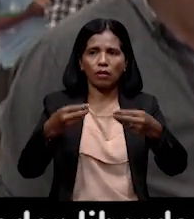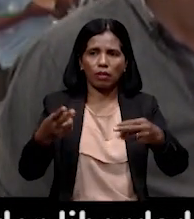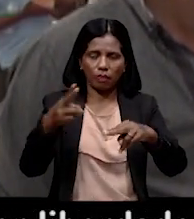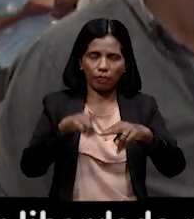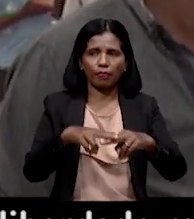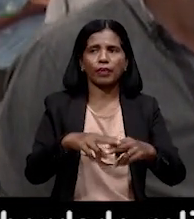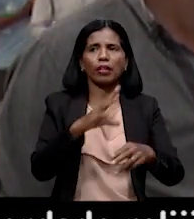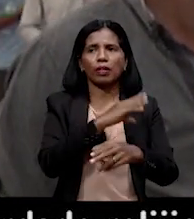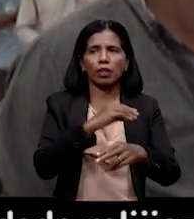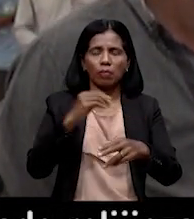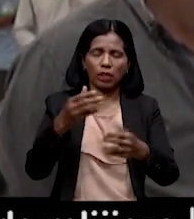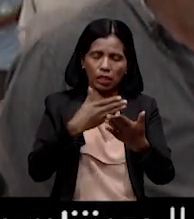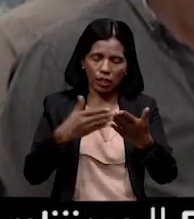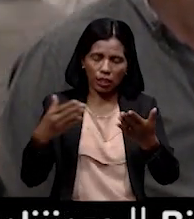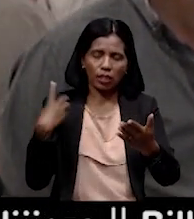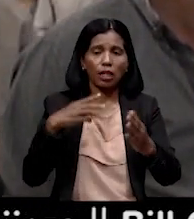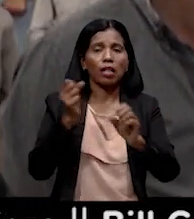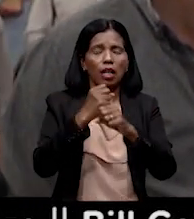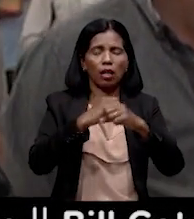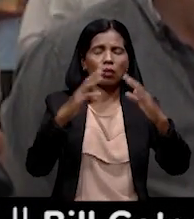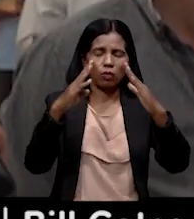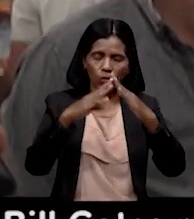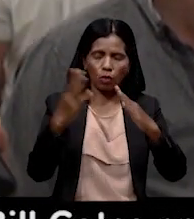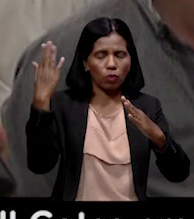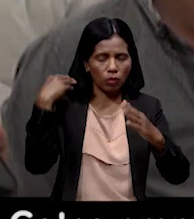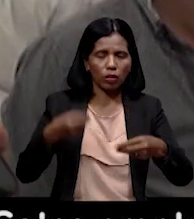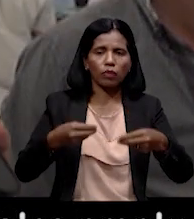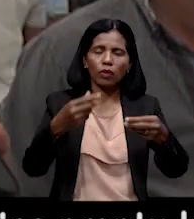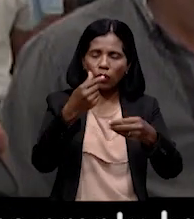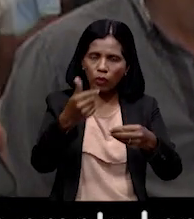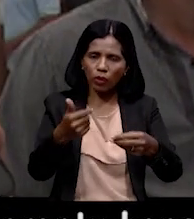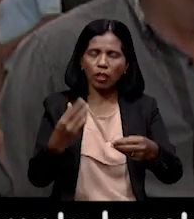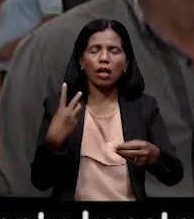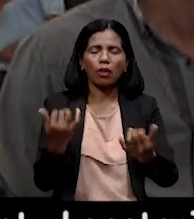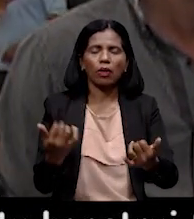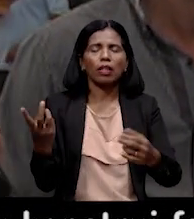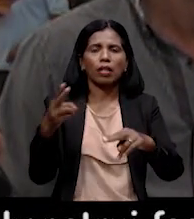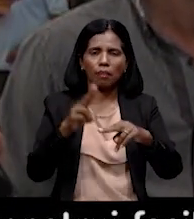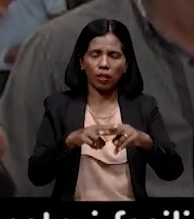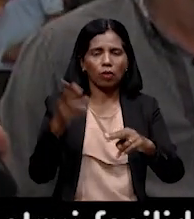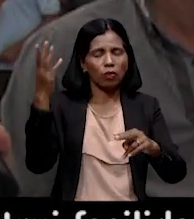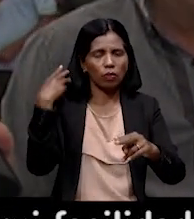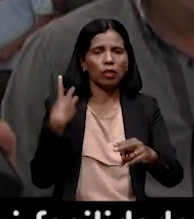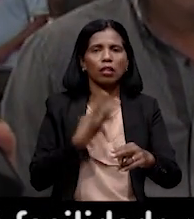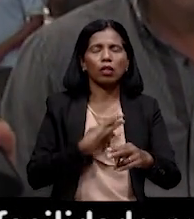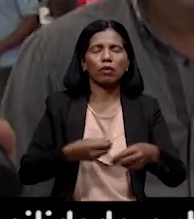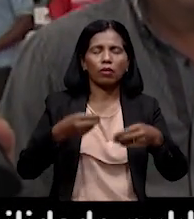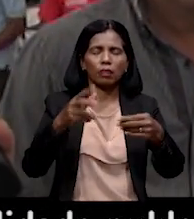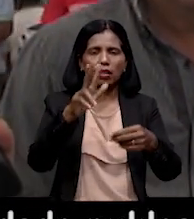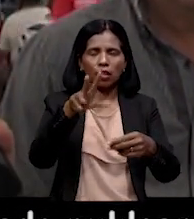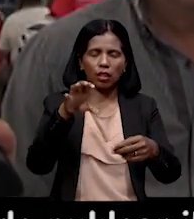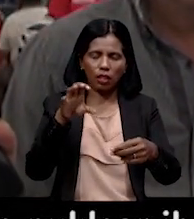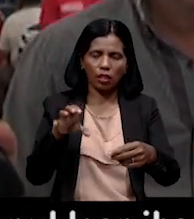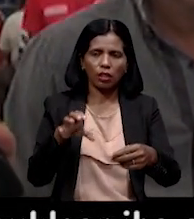Nomos ba material construção ulu kita foi ituang agora ita aumenta tan. Ulu kita for de 300 tal dólares by amount de obra